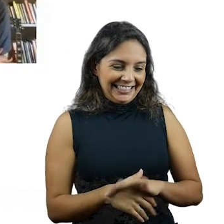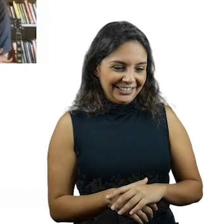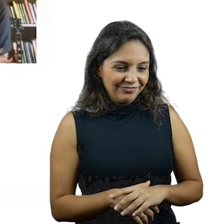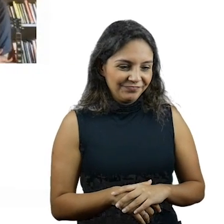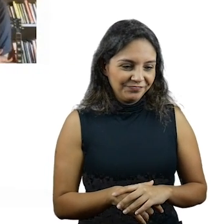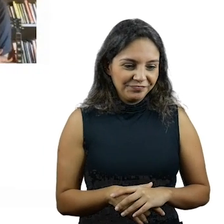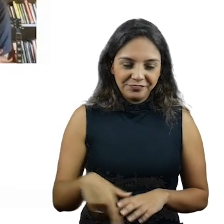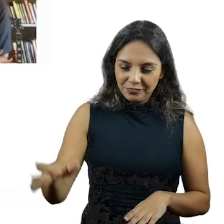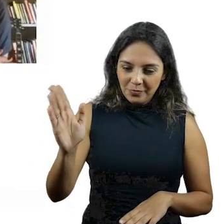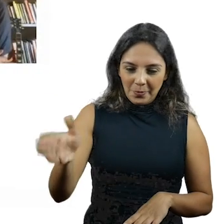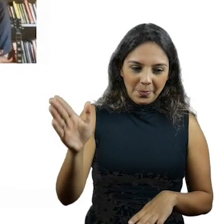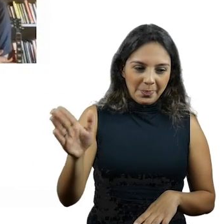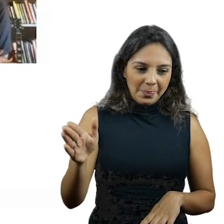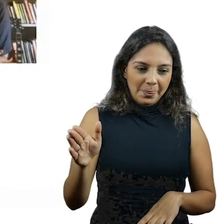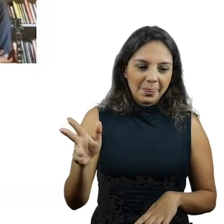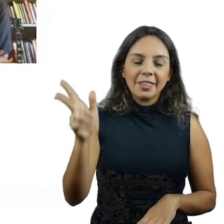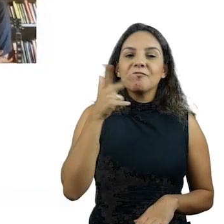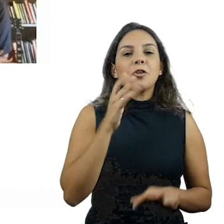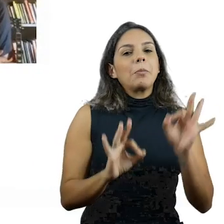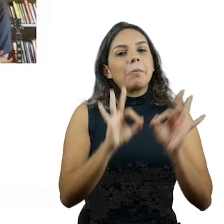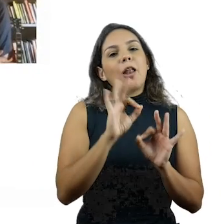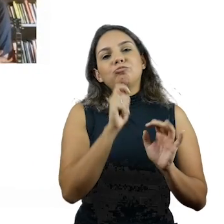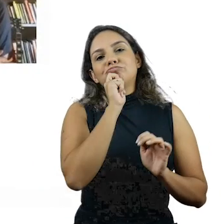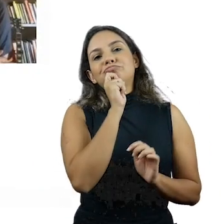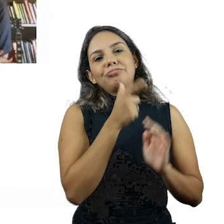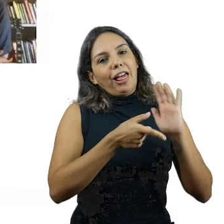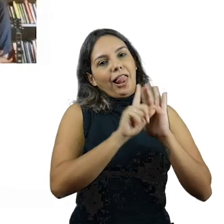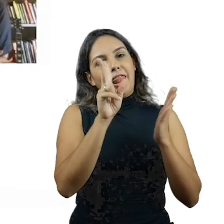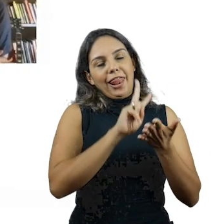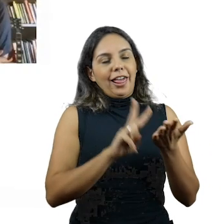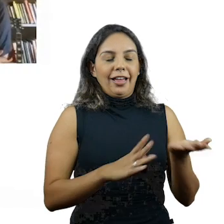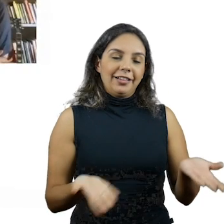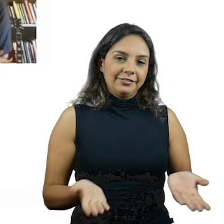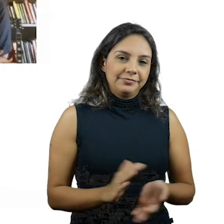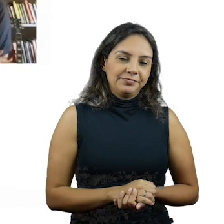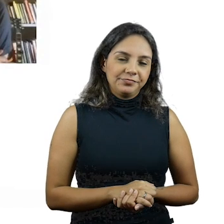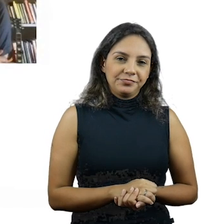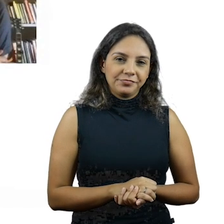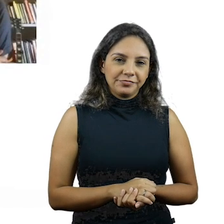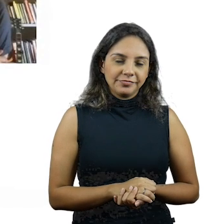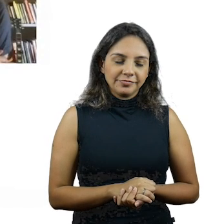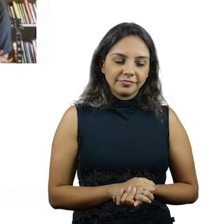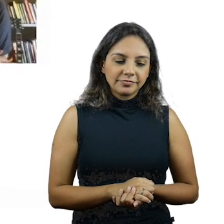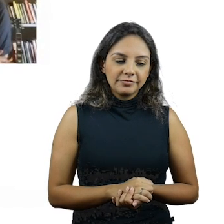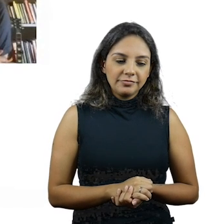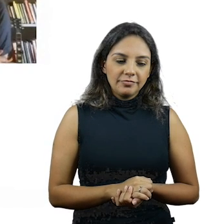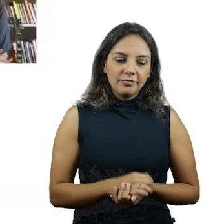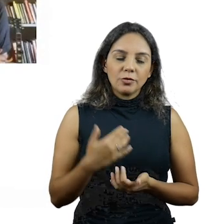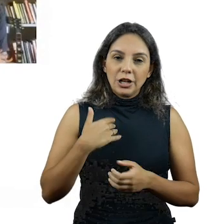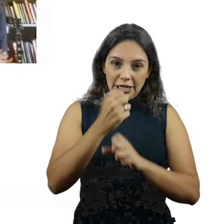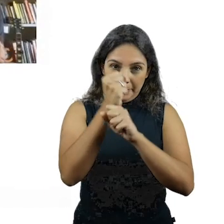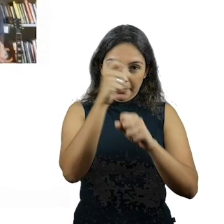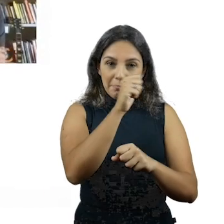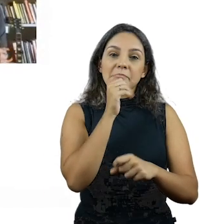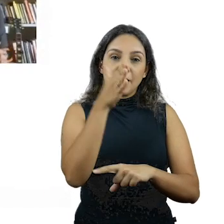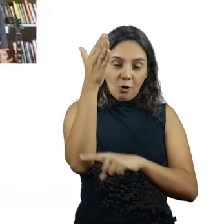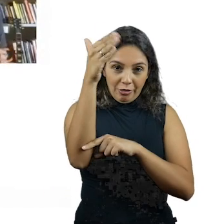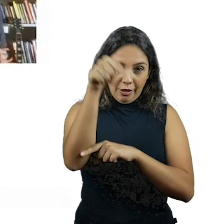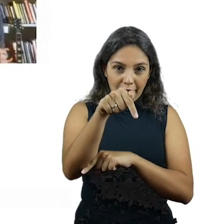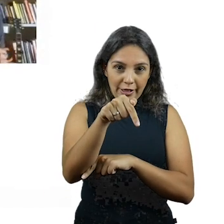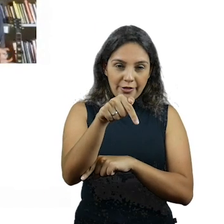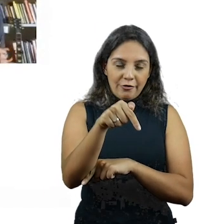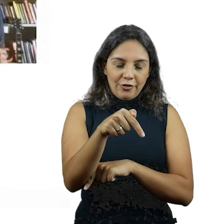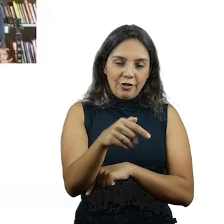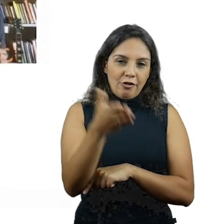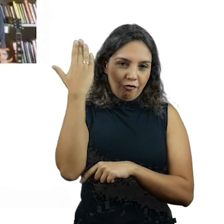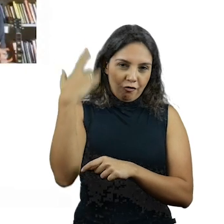Não, ela tem que se preparar, isso não é assim, não. Tá bom. Aliás, eu tô com esse grande hotel de Araxá na minha cabeça,